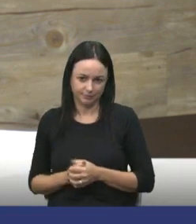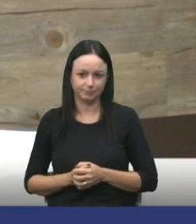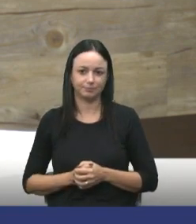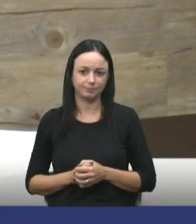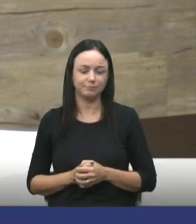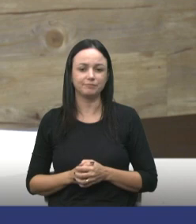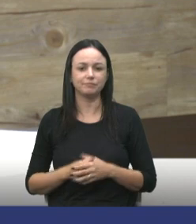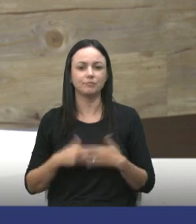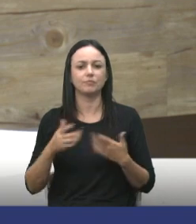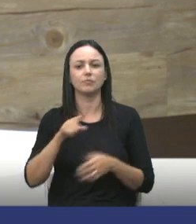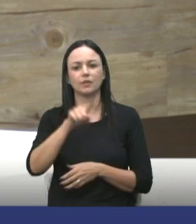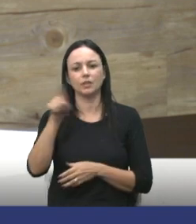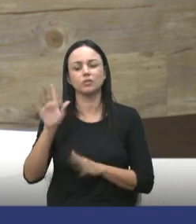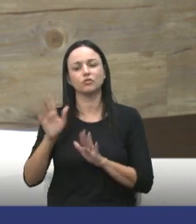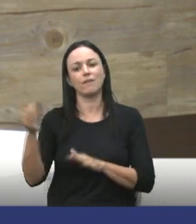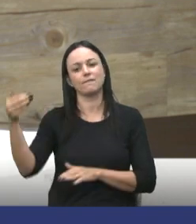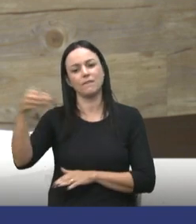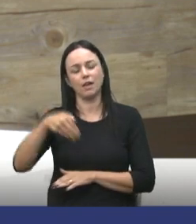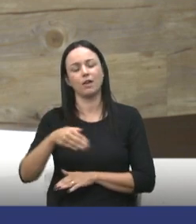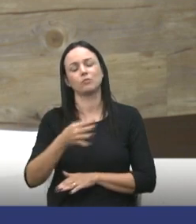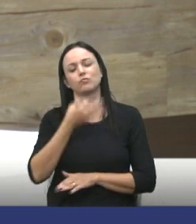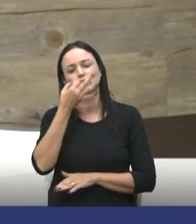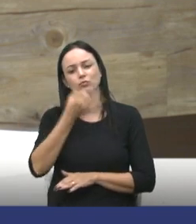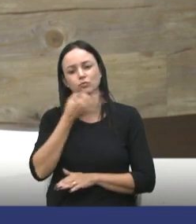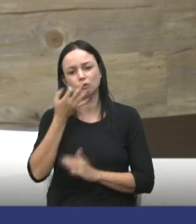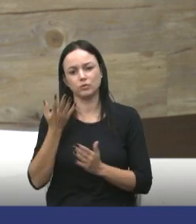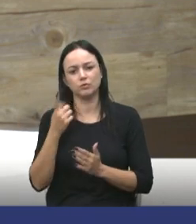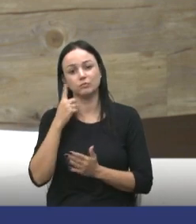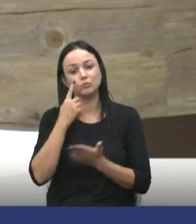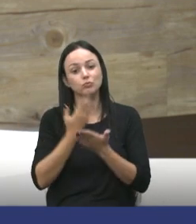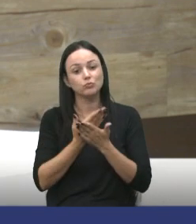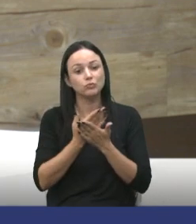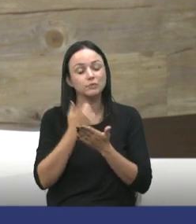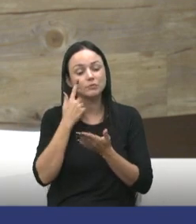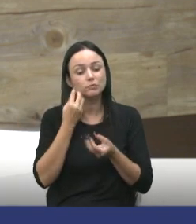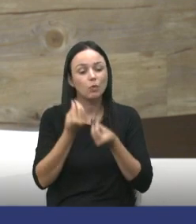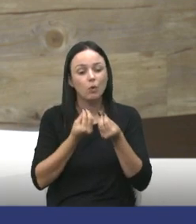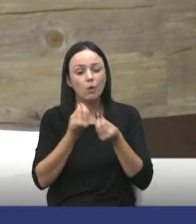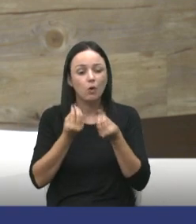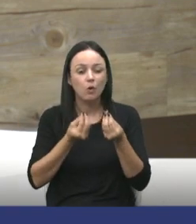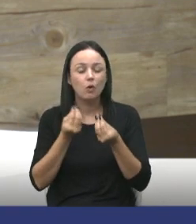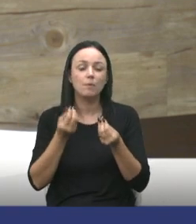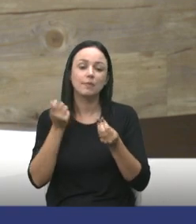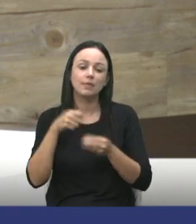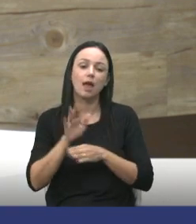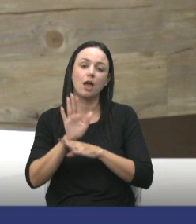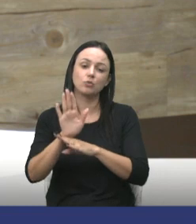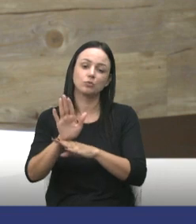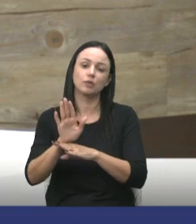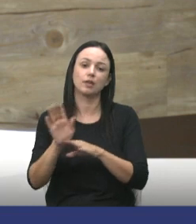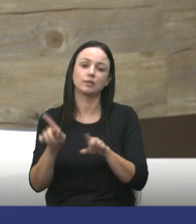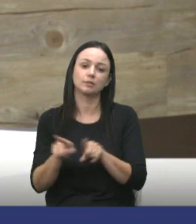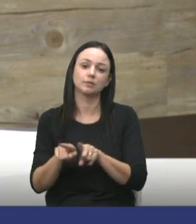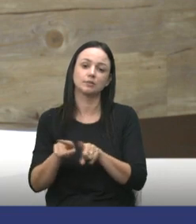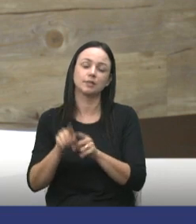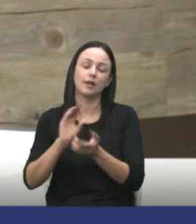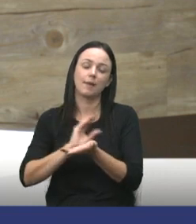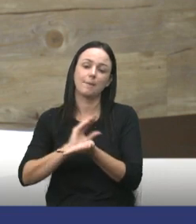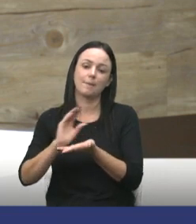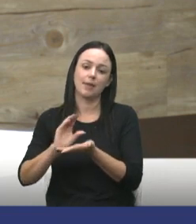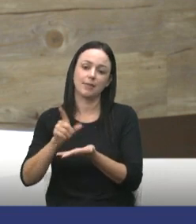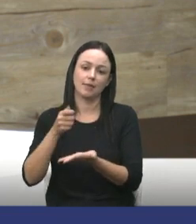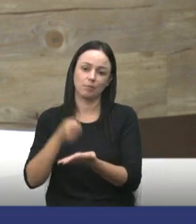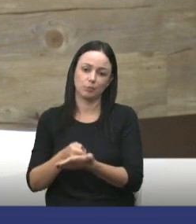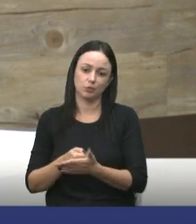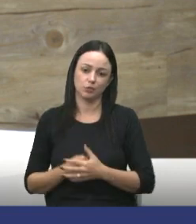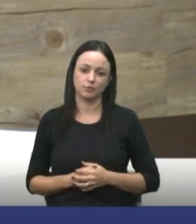vocês vieram, deram suas sugestões, a gente vai estudar, ver se de alguma maneira nós podemos ajudar também com essas emendas